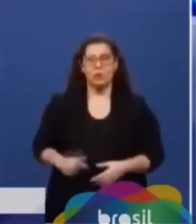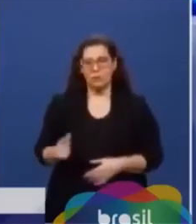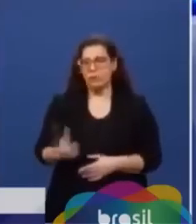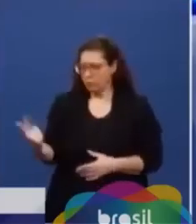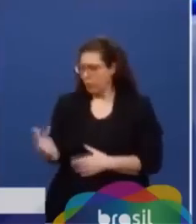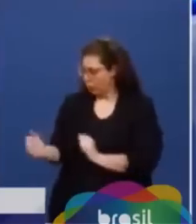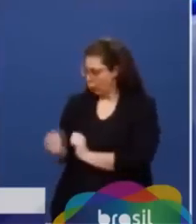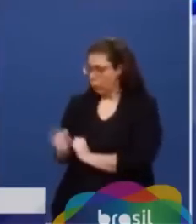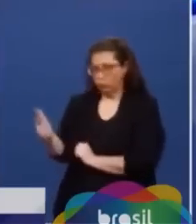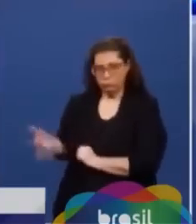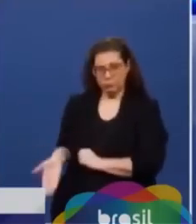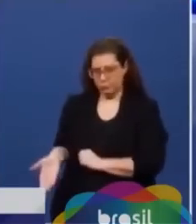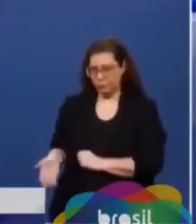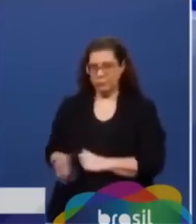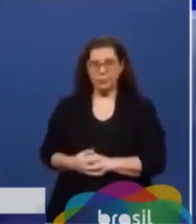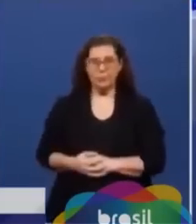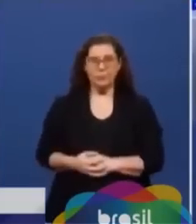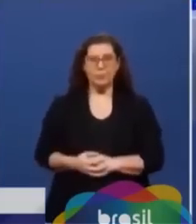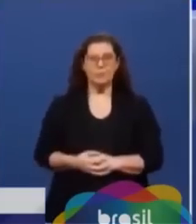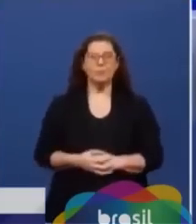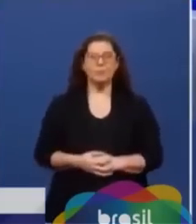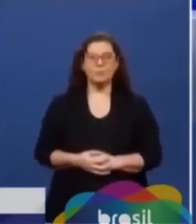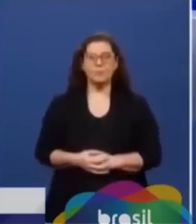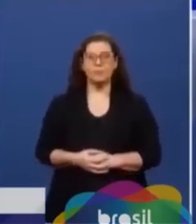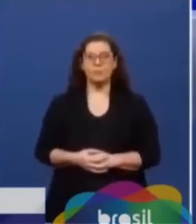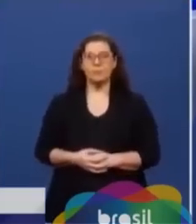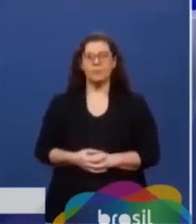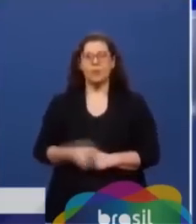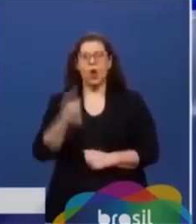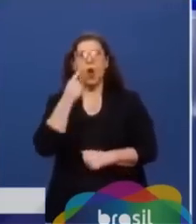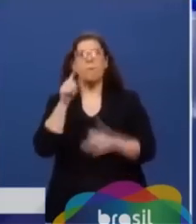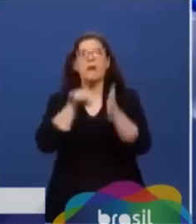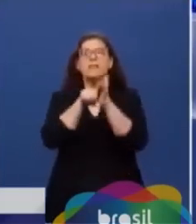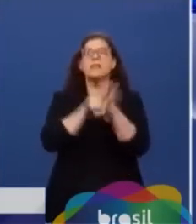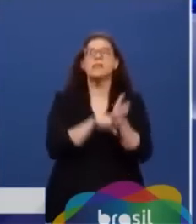que eu te explico. Tá bem. Pode ficar aqui? Pode. Dá um Google em casa aí.